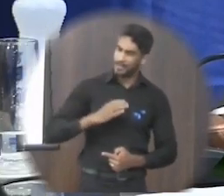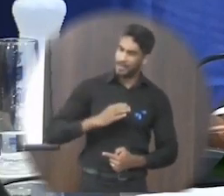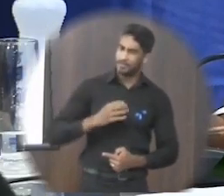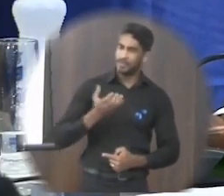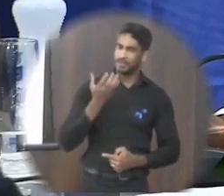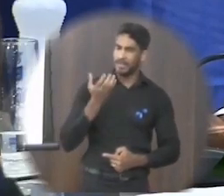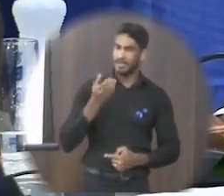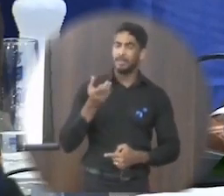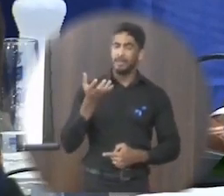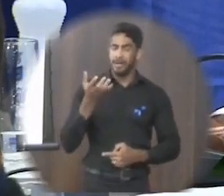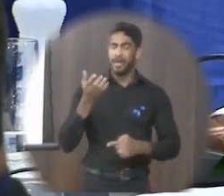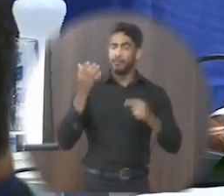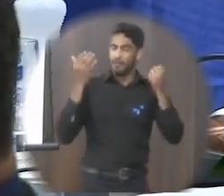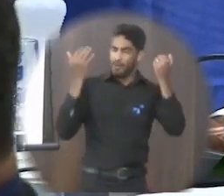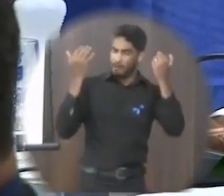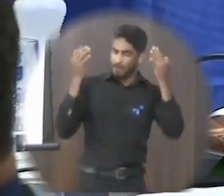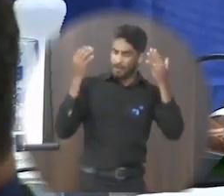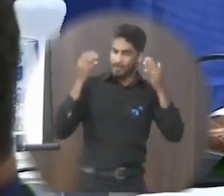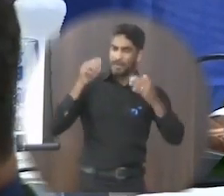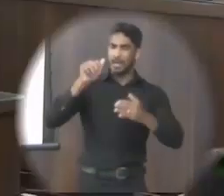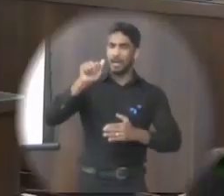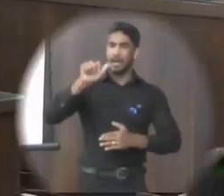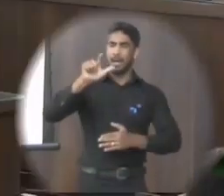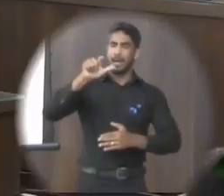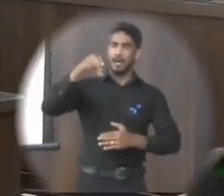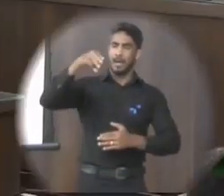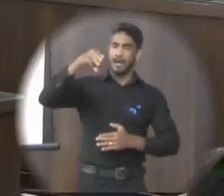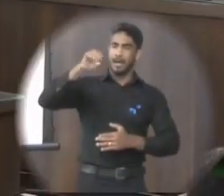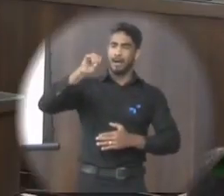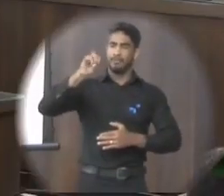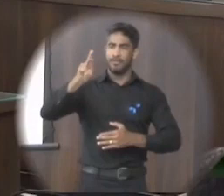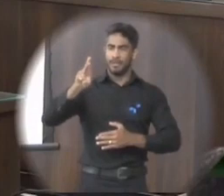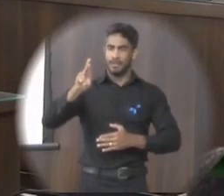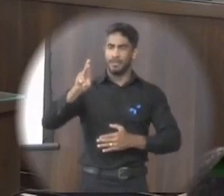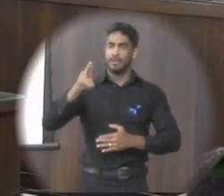quero parabenizar Almir quando ele cita